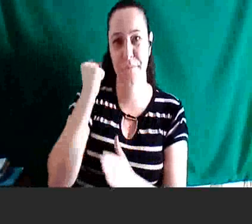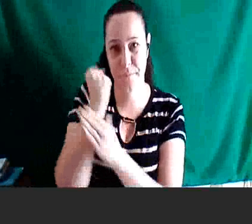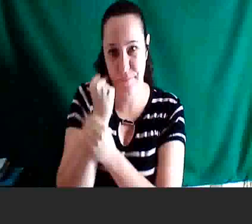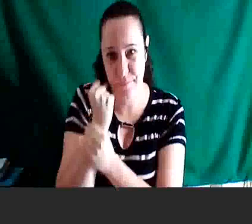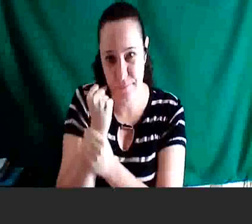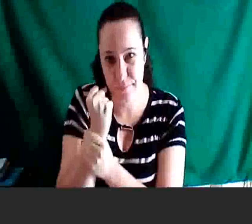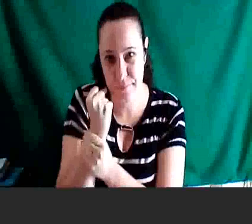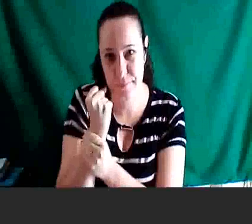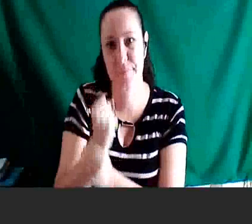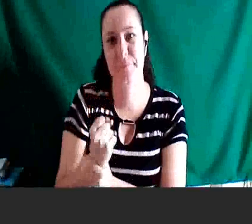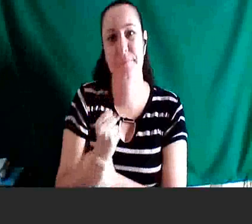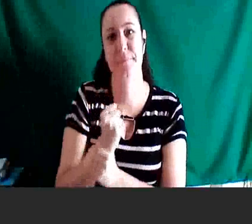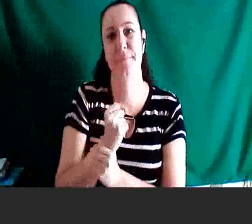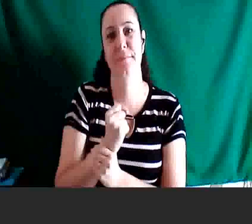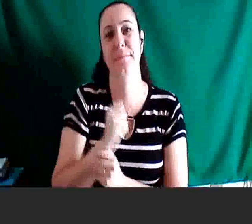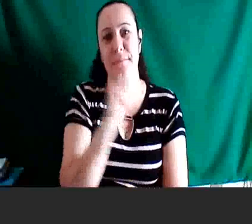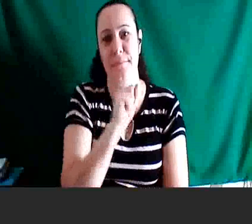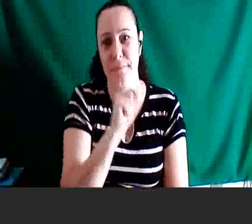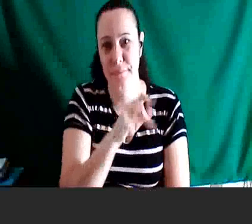aí?